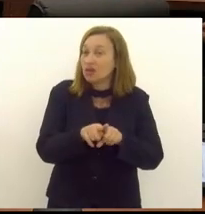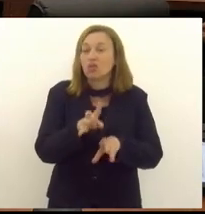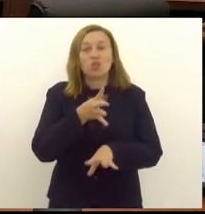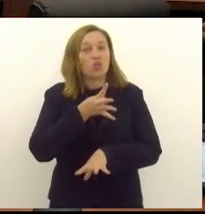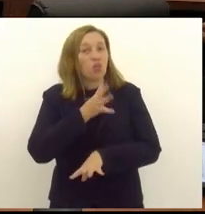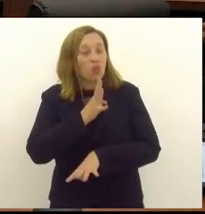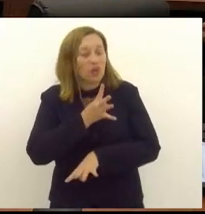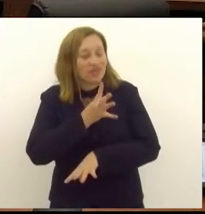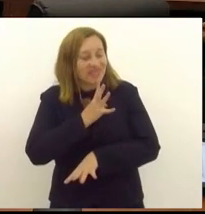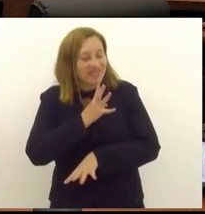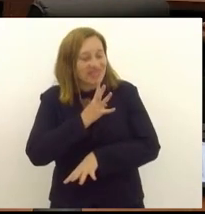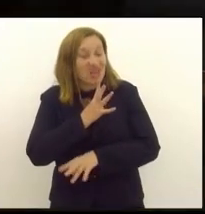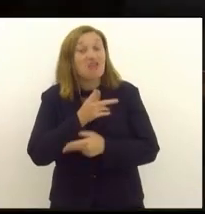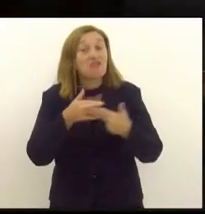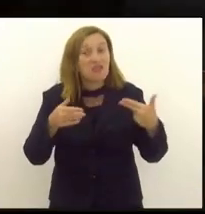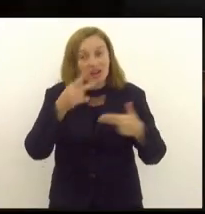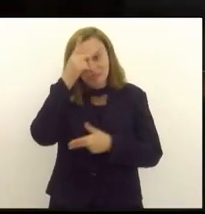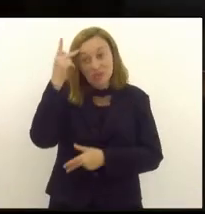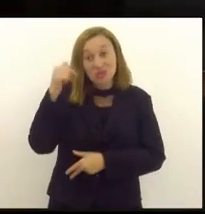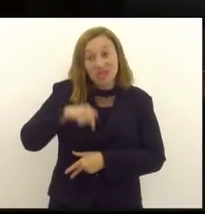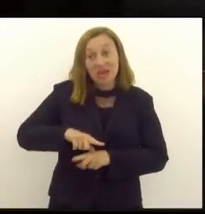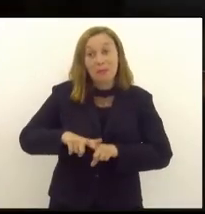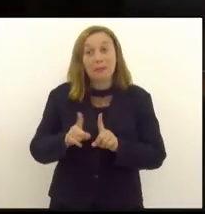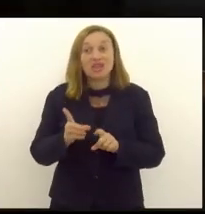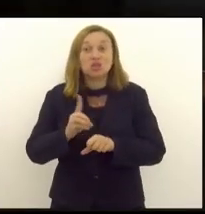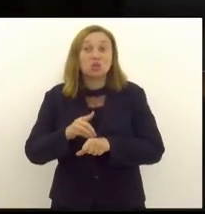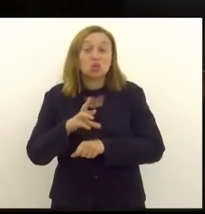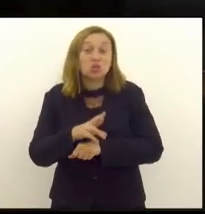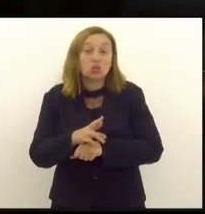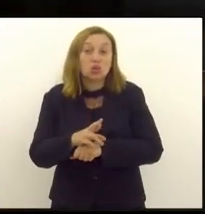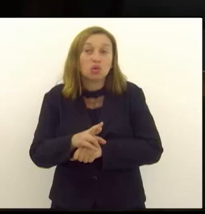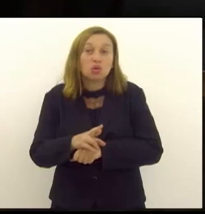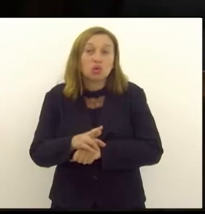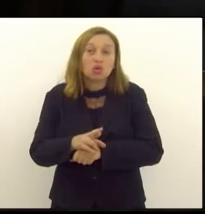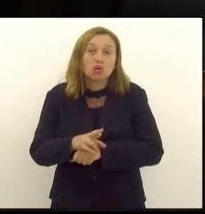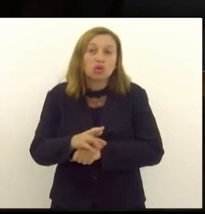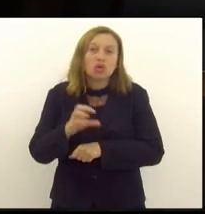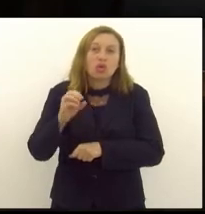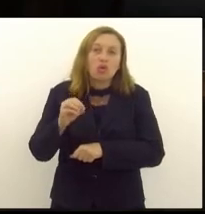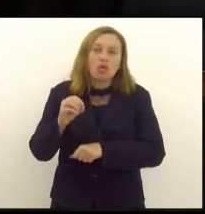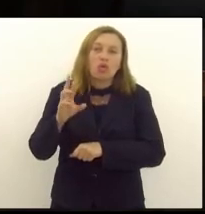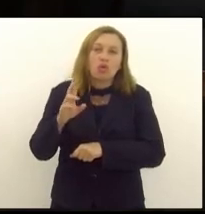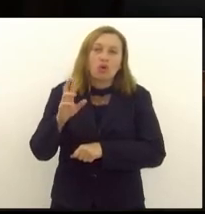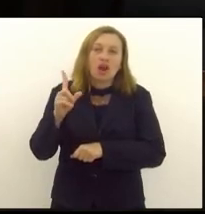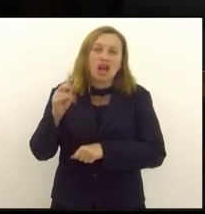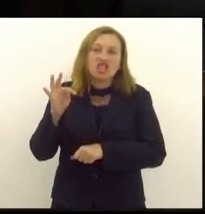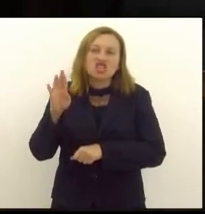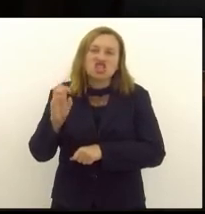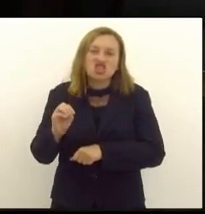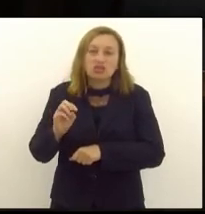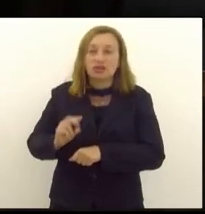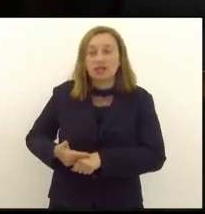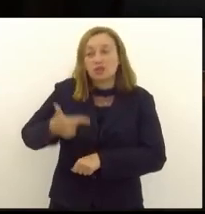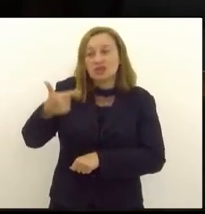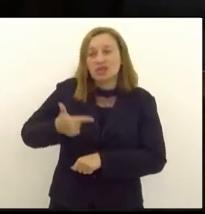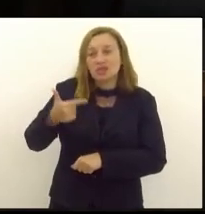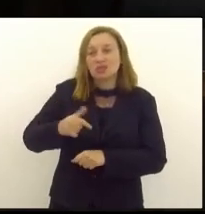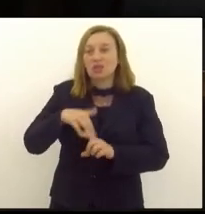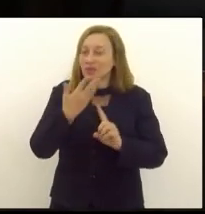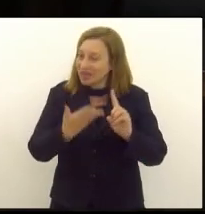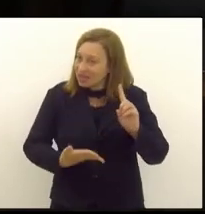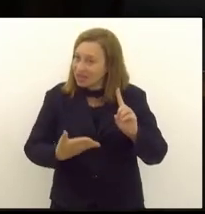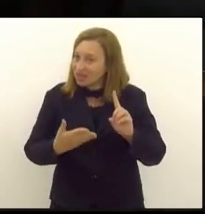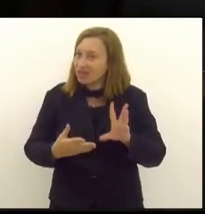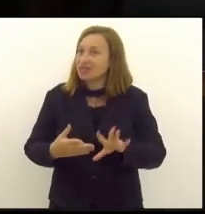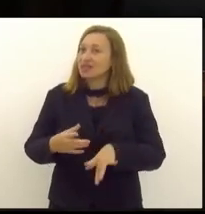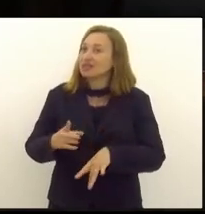conhecer várias pessoas aqui, mas doutor, o seu Orlandino, que vai ser o segundo homenageado